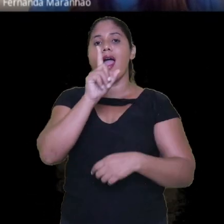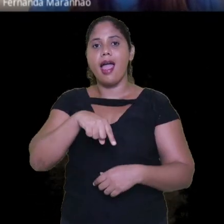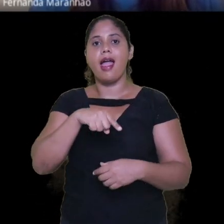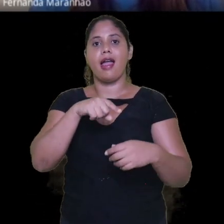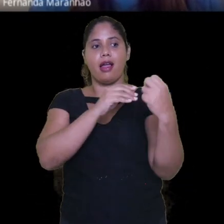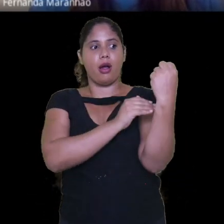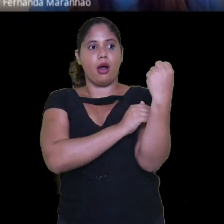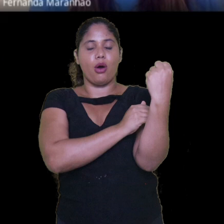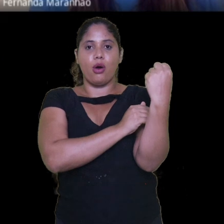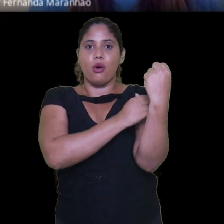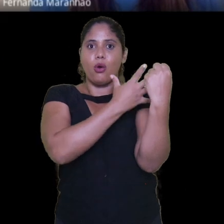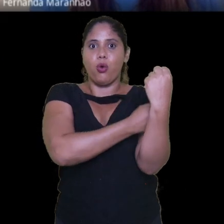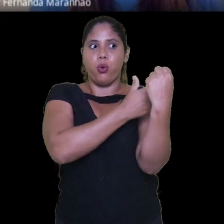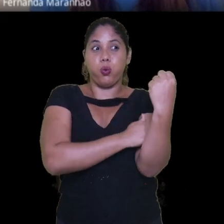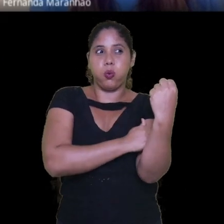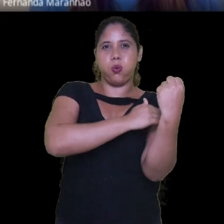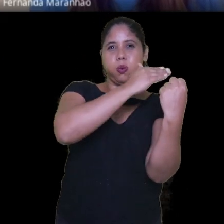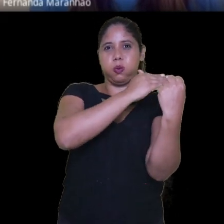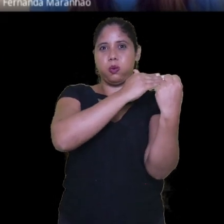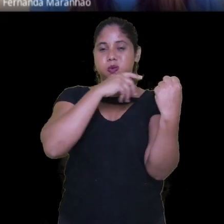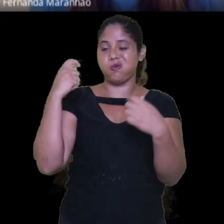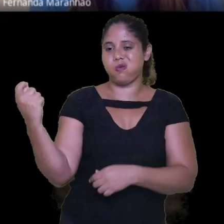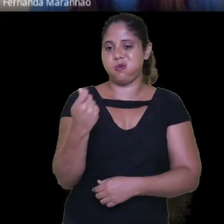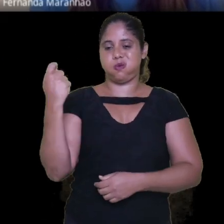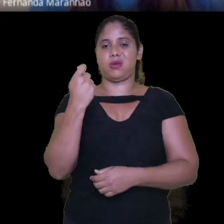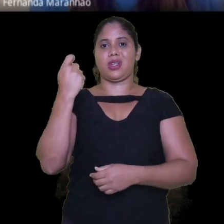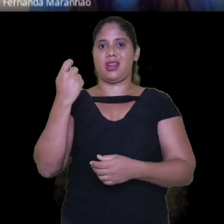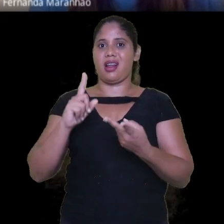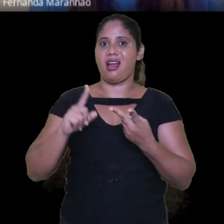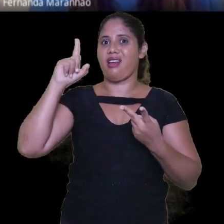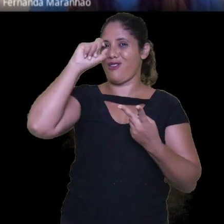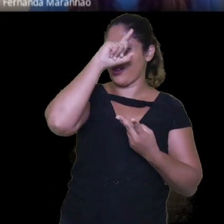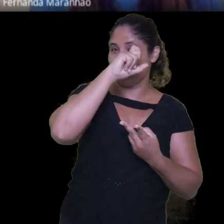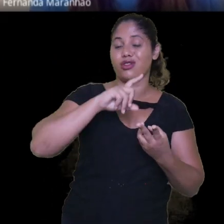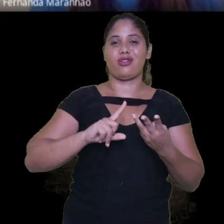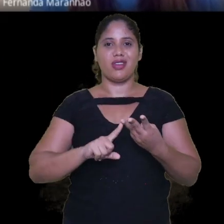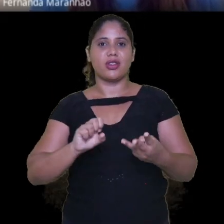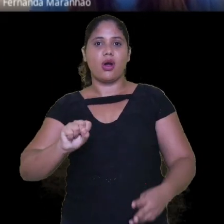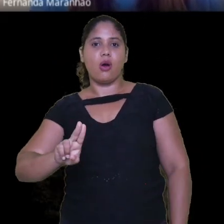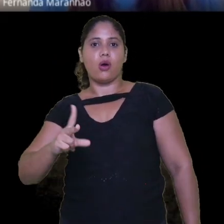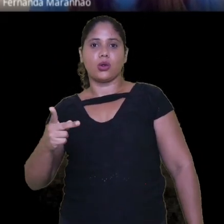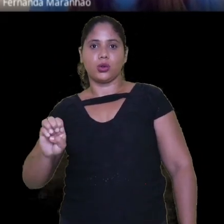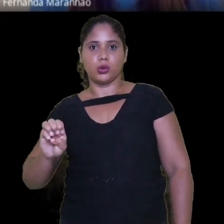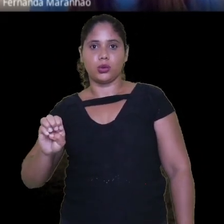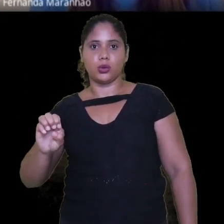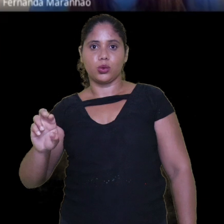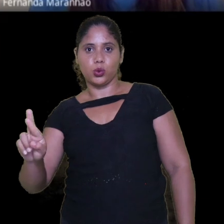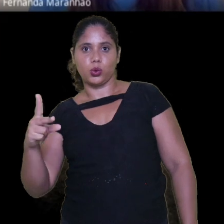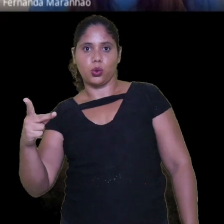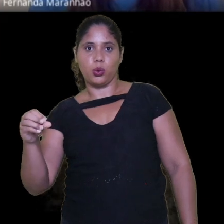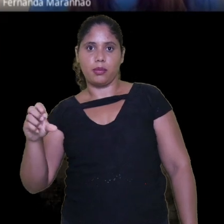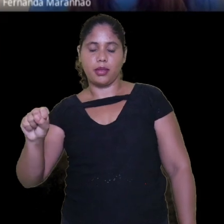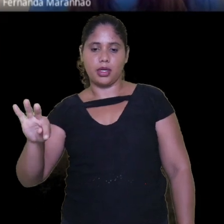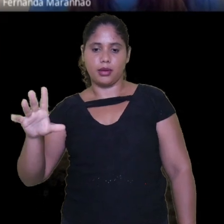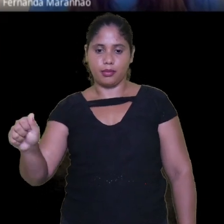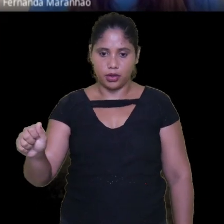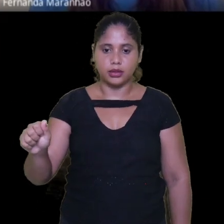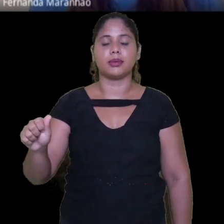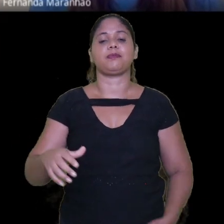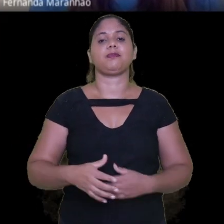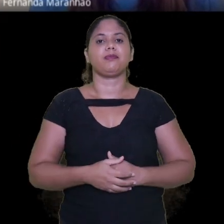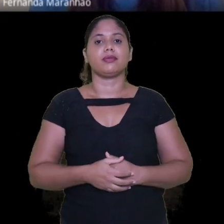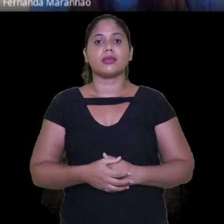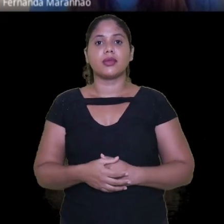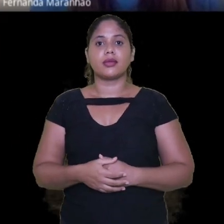vai acontecer lesão em órgão-alvo e alterações laboratoriais, do tipo hemólise, elevação de enzimas hepáticas e trombocitopenia.